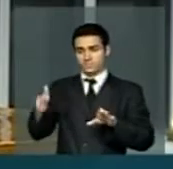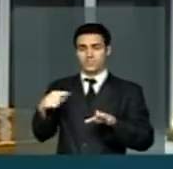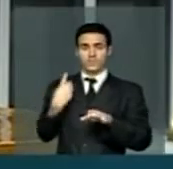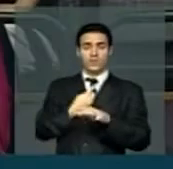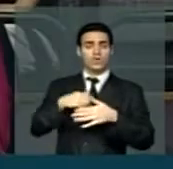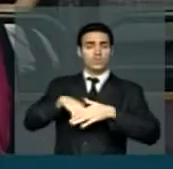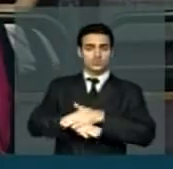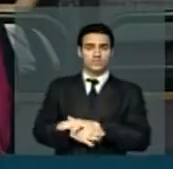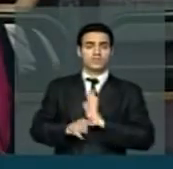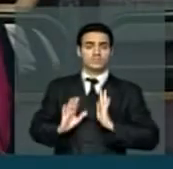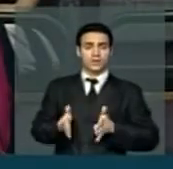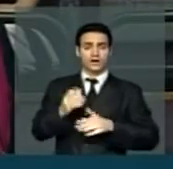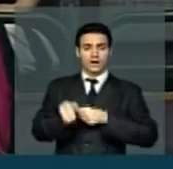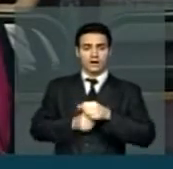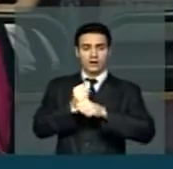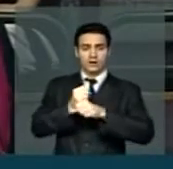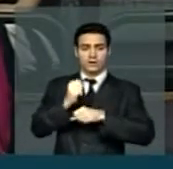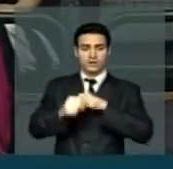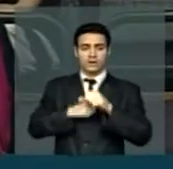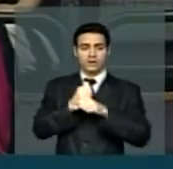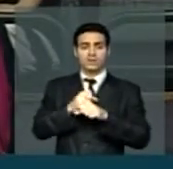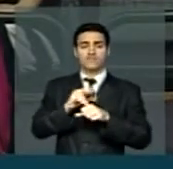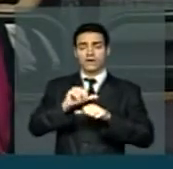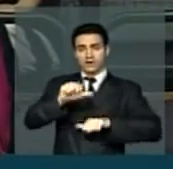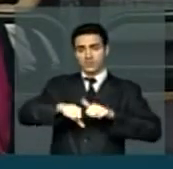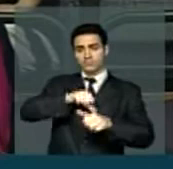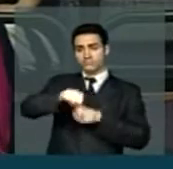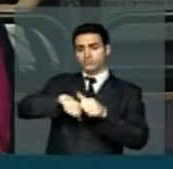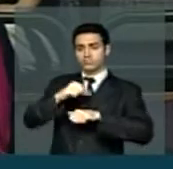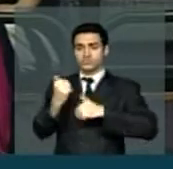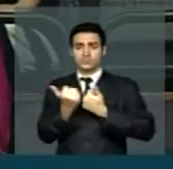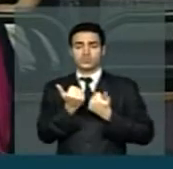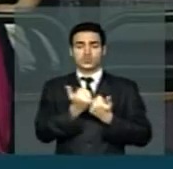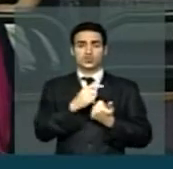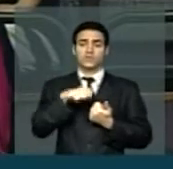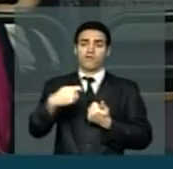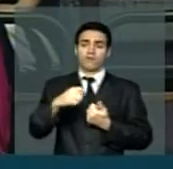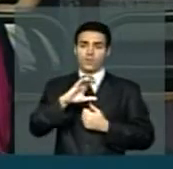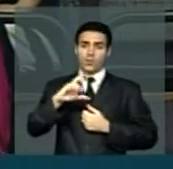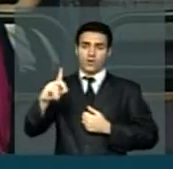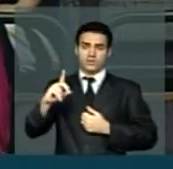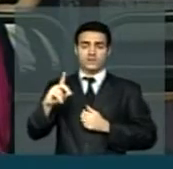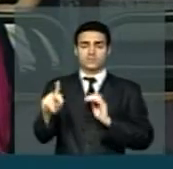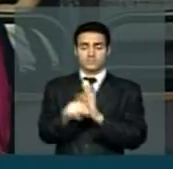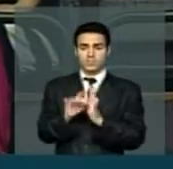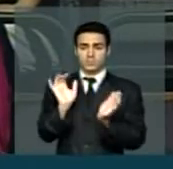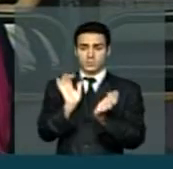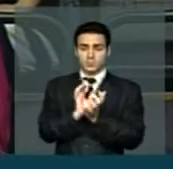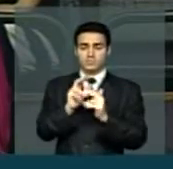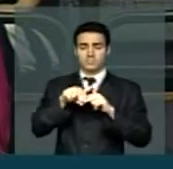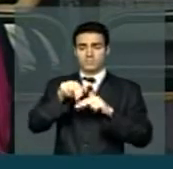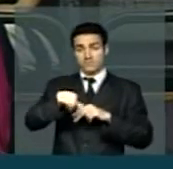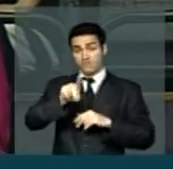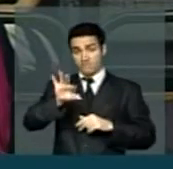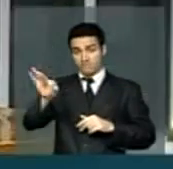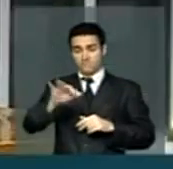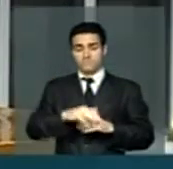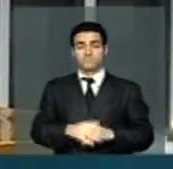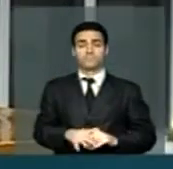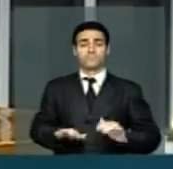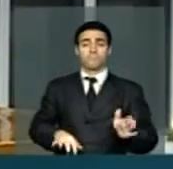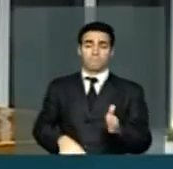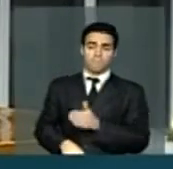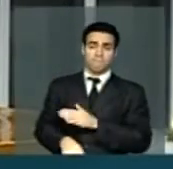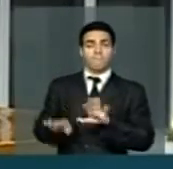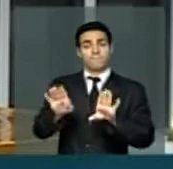de anualmente estarmos renovando, rodiziando a coordenação da bancada aqui no Distrito Federal. E